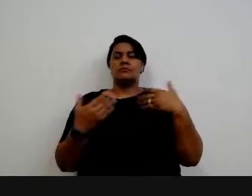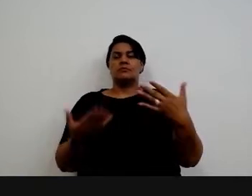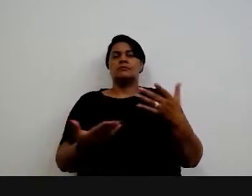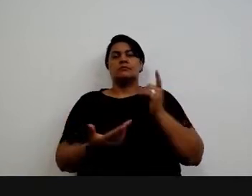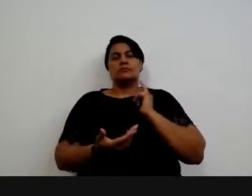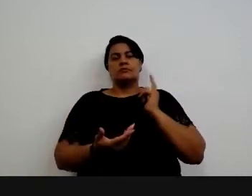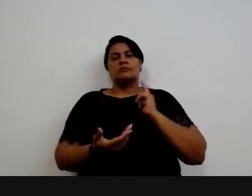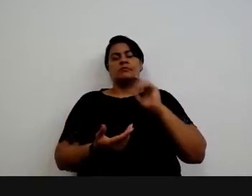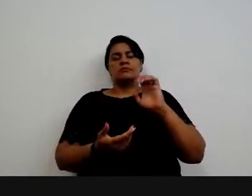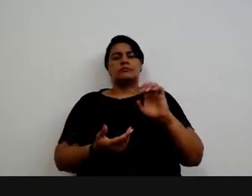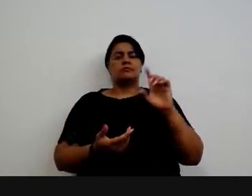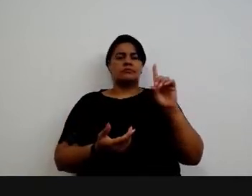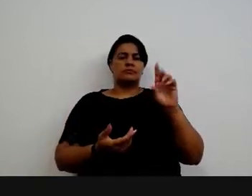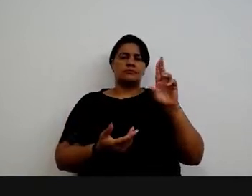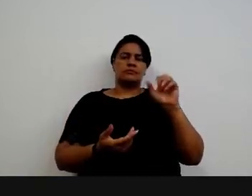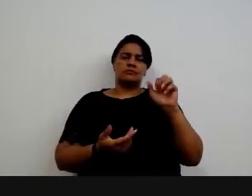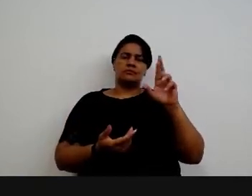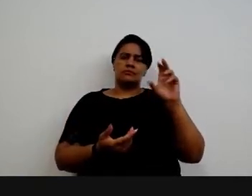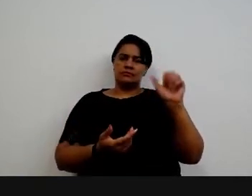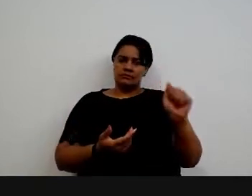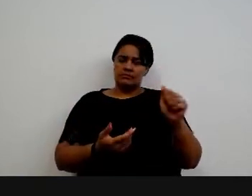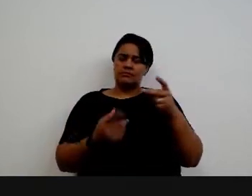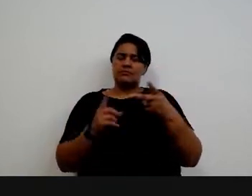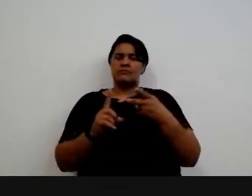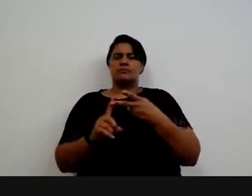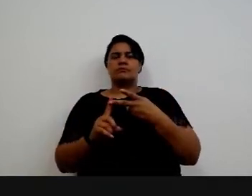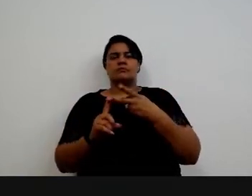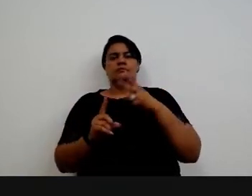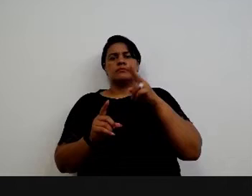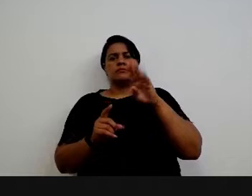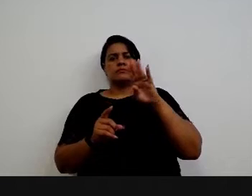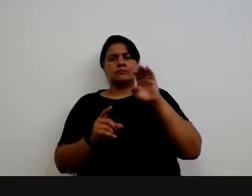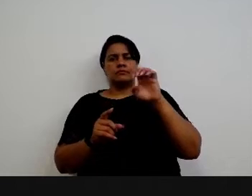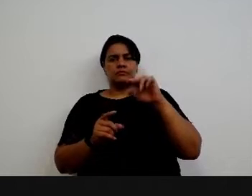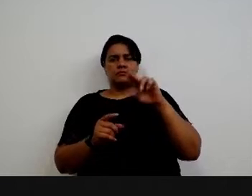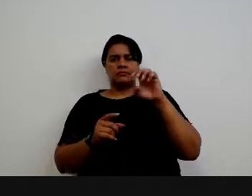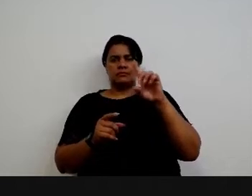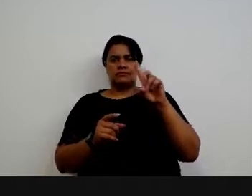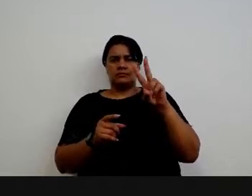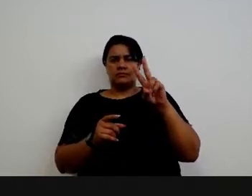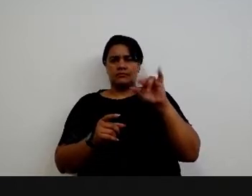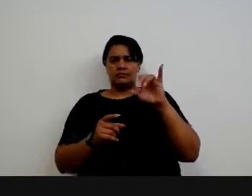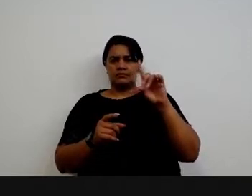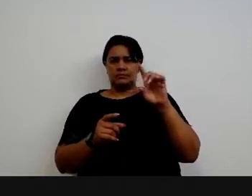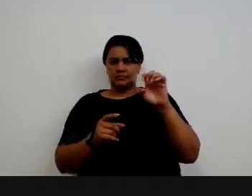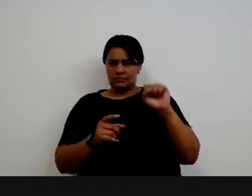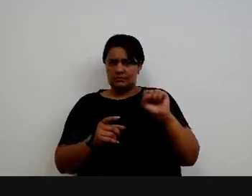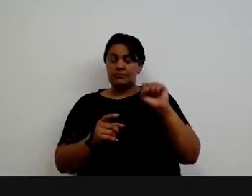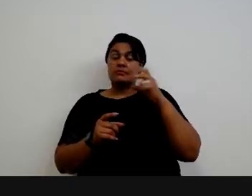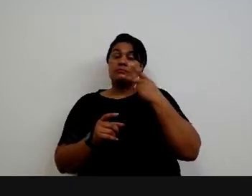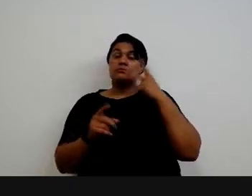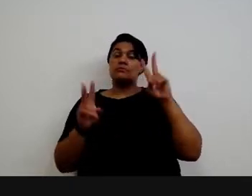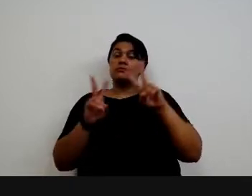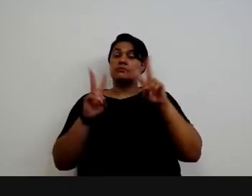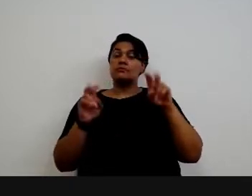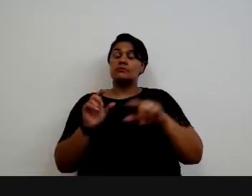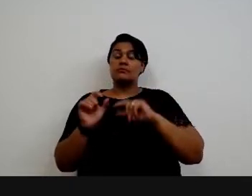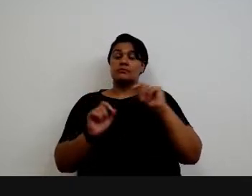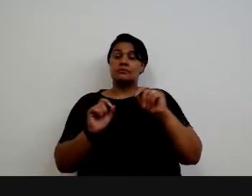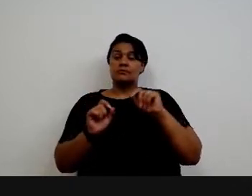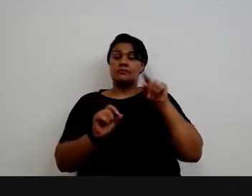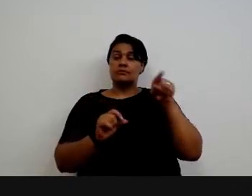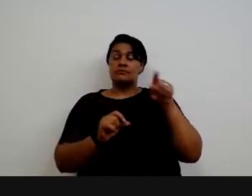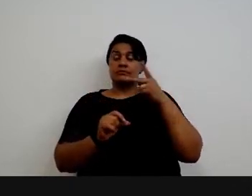letramento, a Eduarda na educação para a cidadania, a Benevides na educação para a democracia, que fala, a